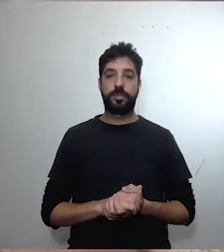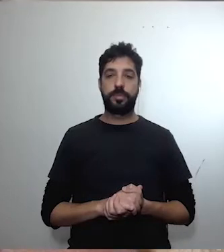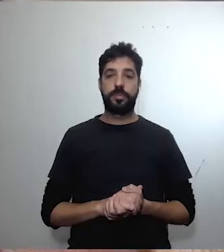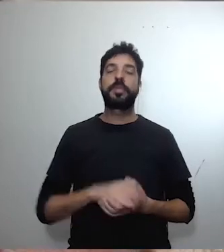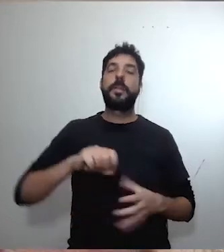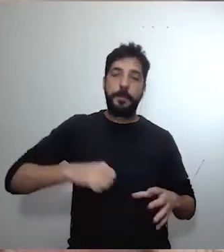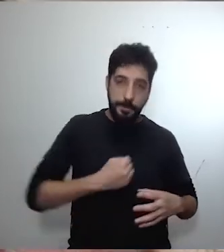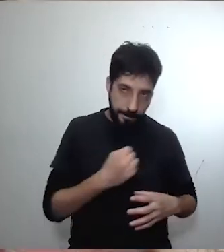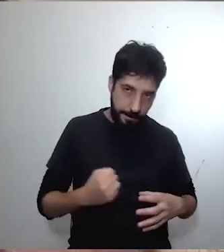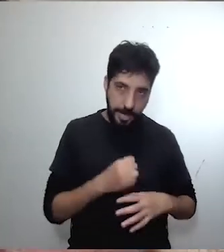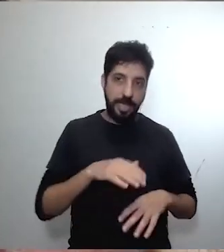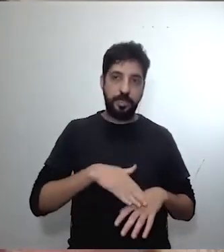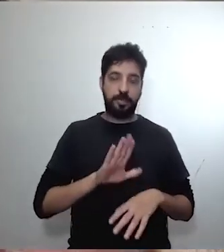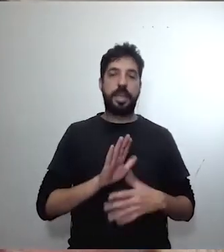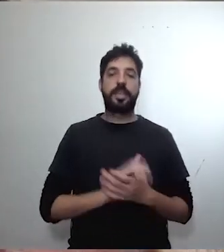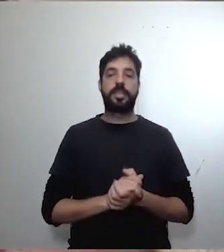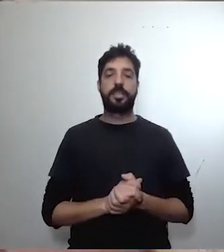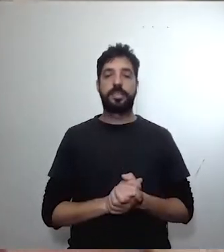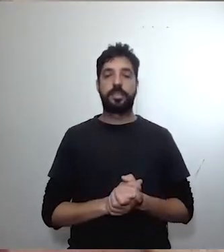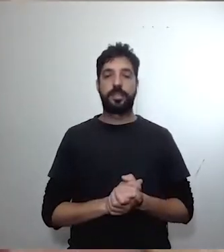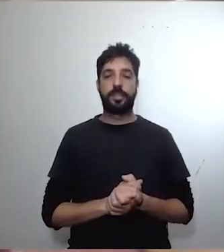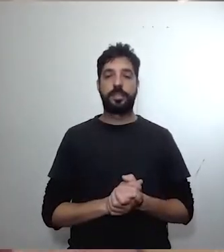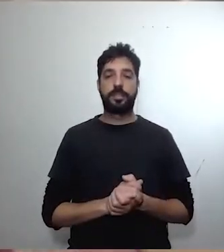Acrescenta a margarina e bate mais um pouco.